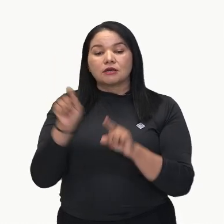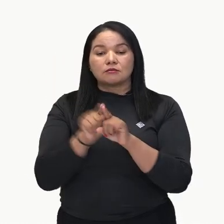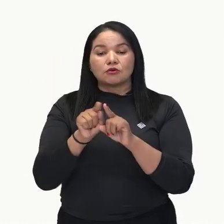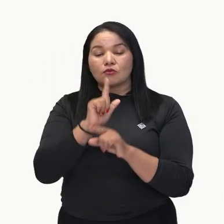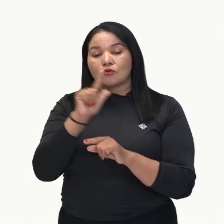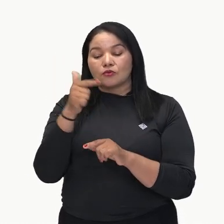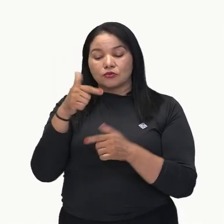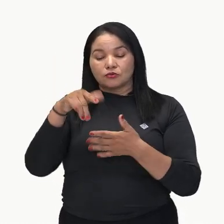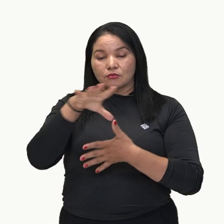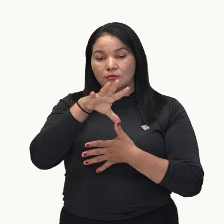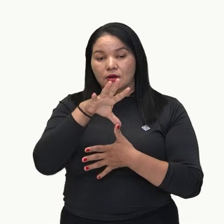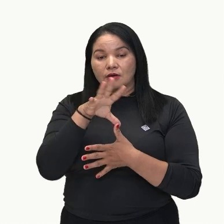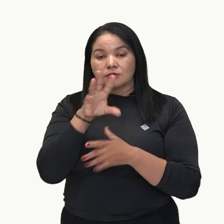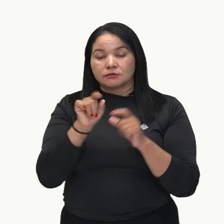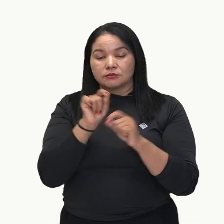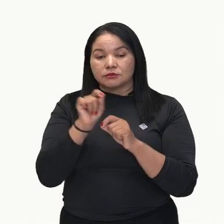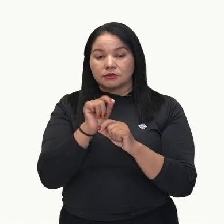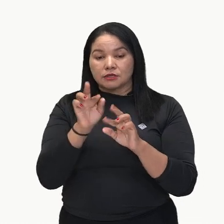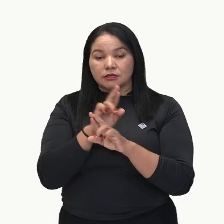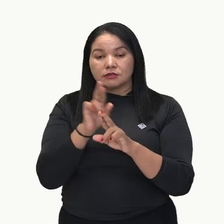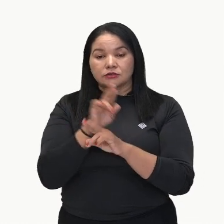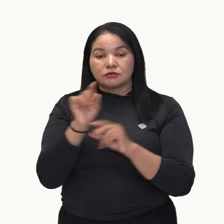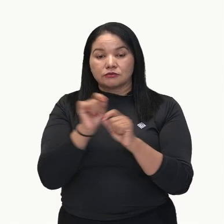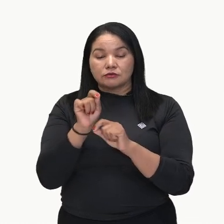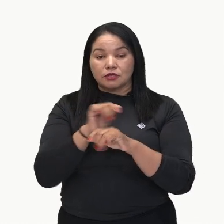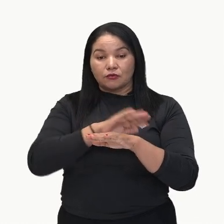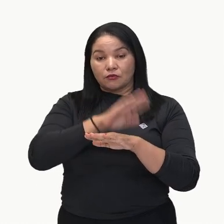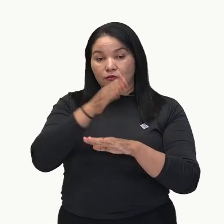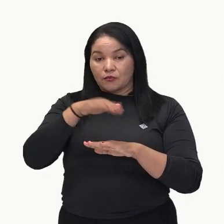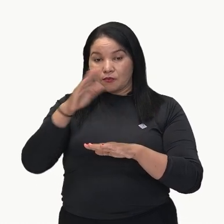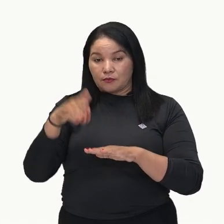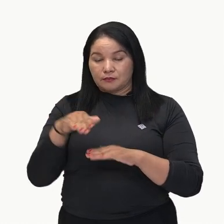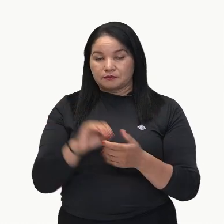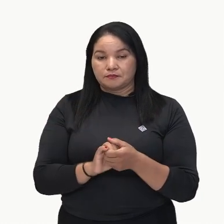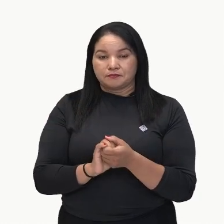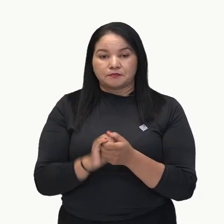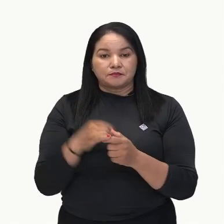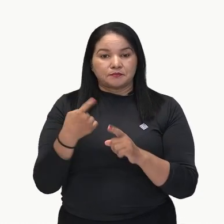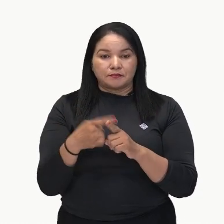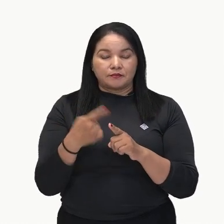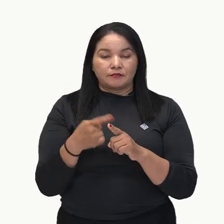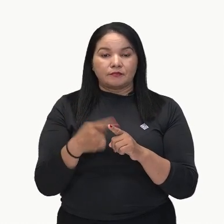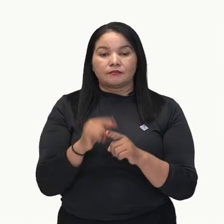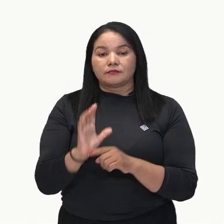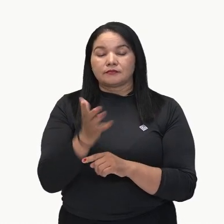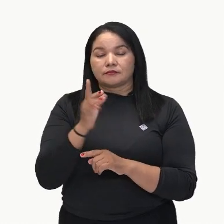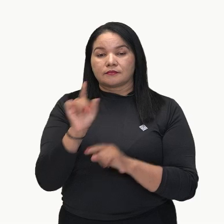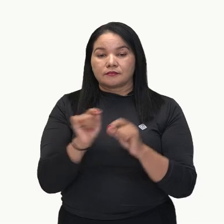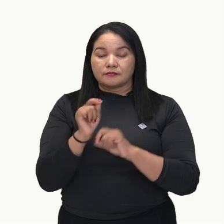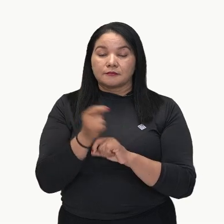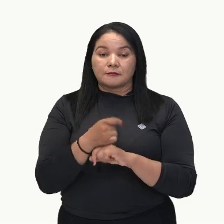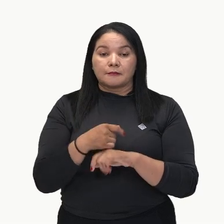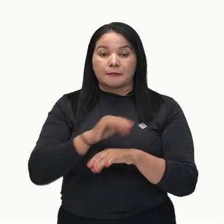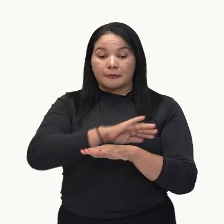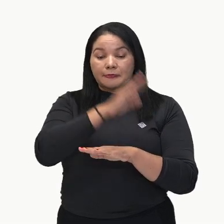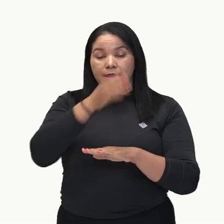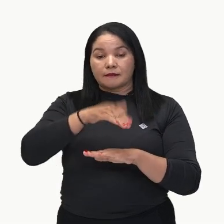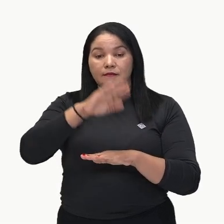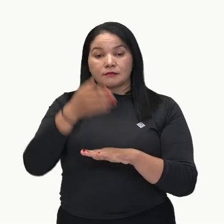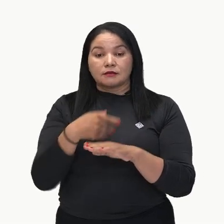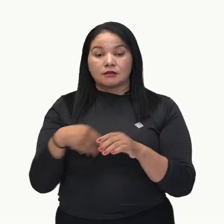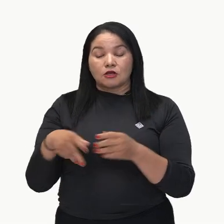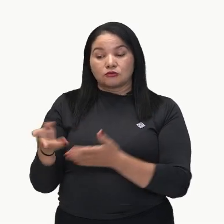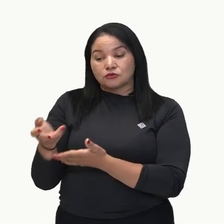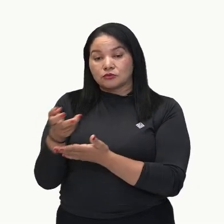mapa, né, que vai estar relacionado ao relevo, né, por conta do quê? Por conta aí da extração de petróleo